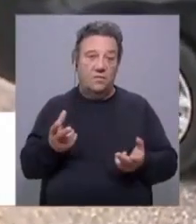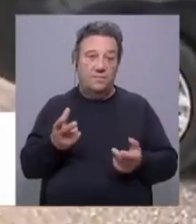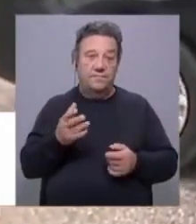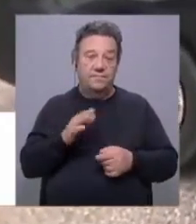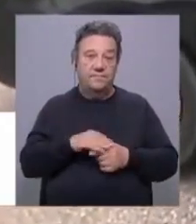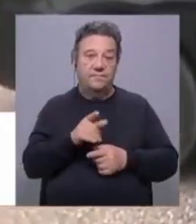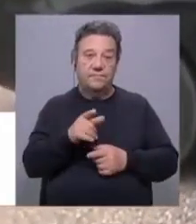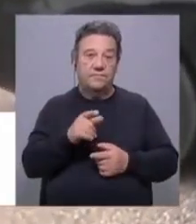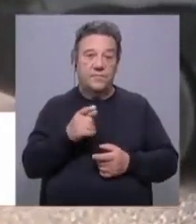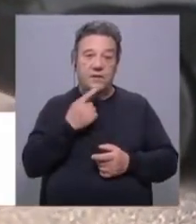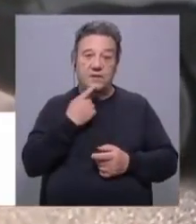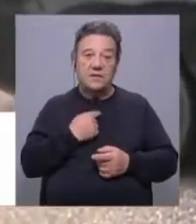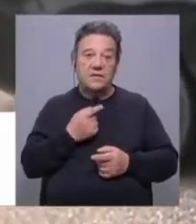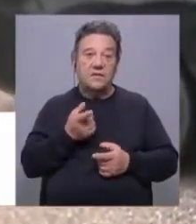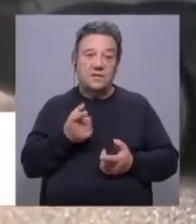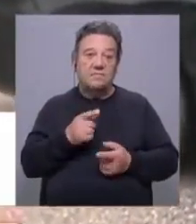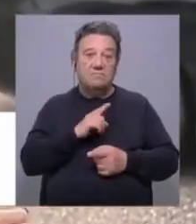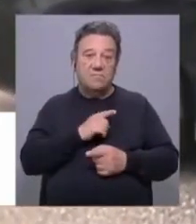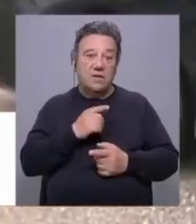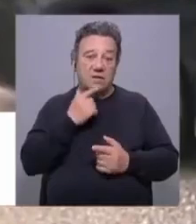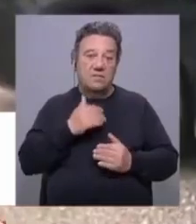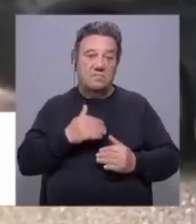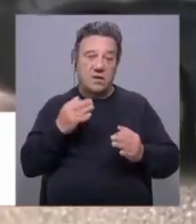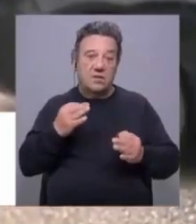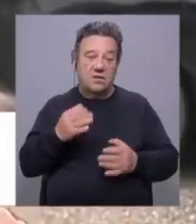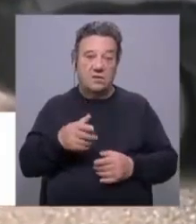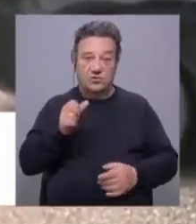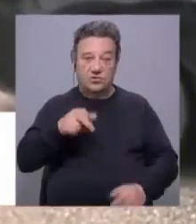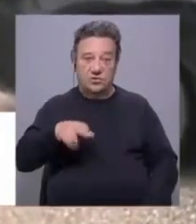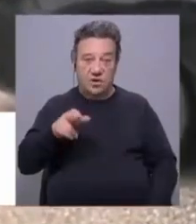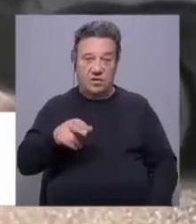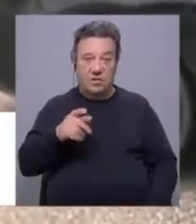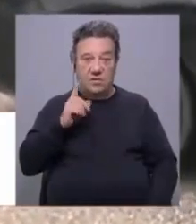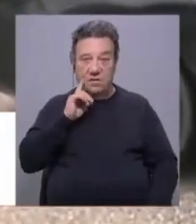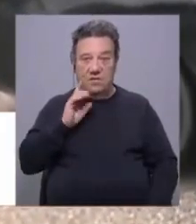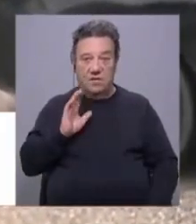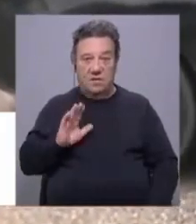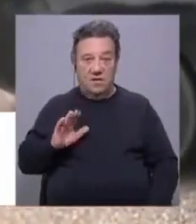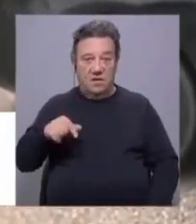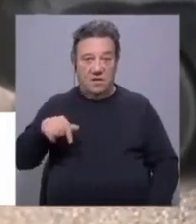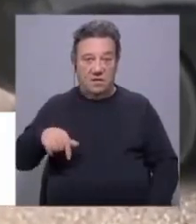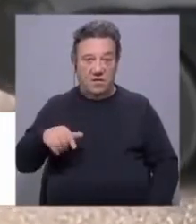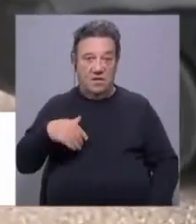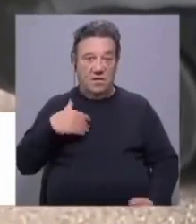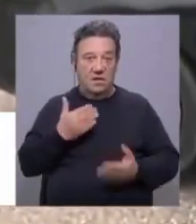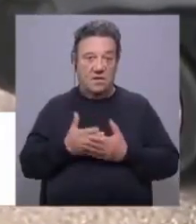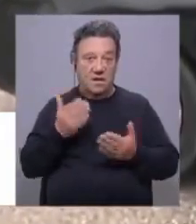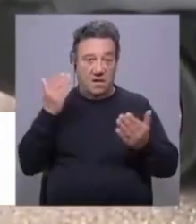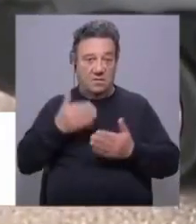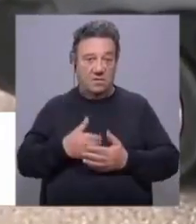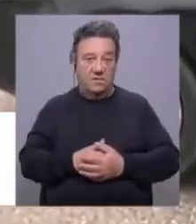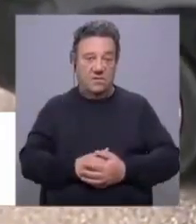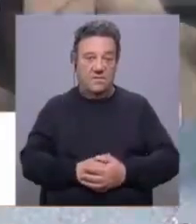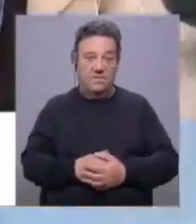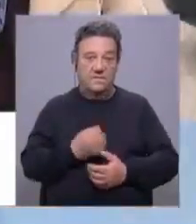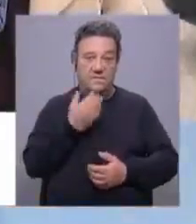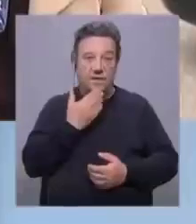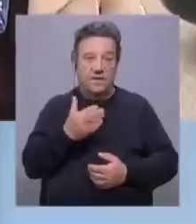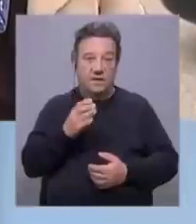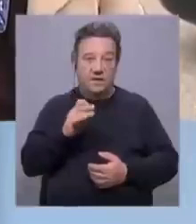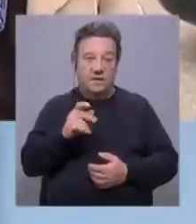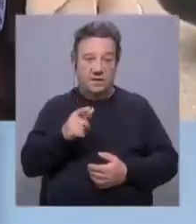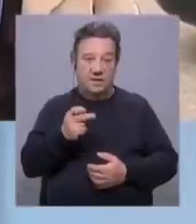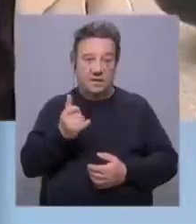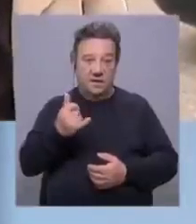por motivos de força maior. A GNR vai continuar por aqui até esta noite. Muito obrigada, Catarina